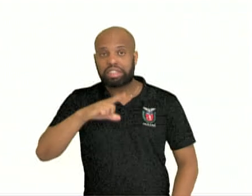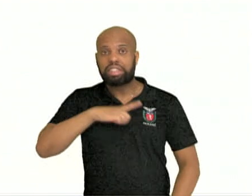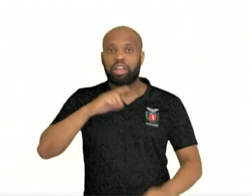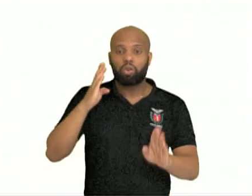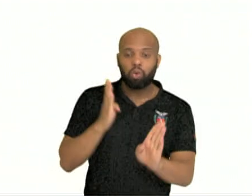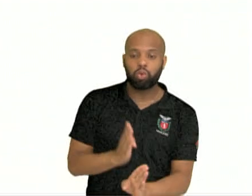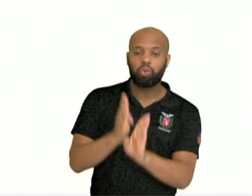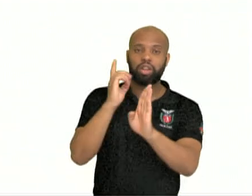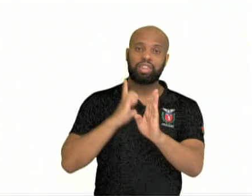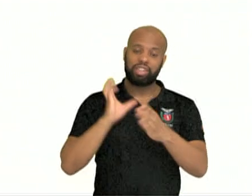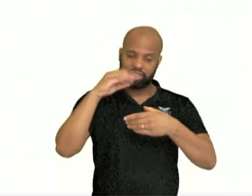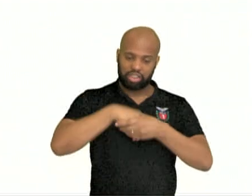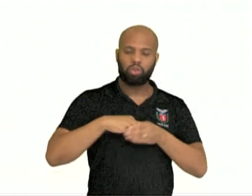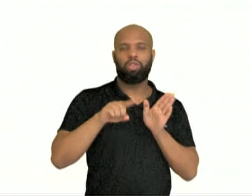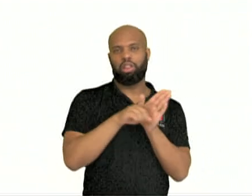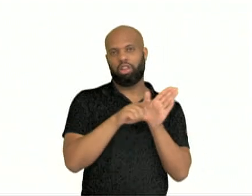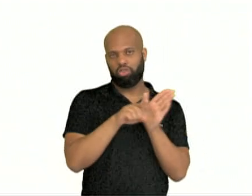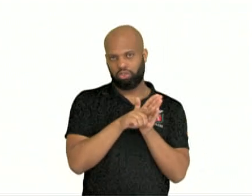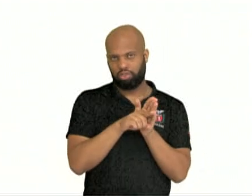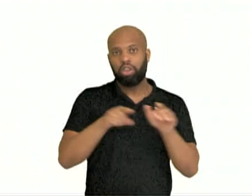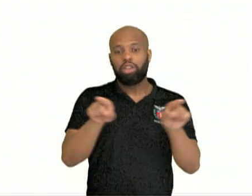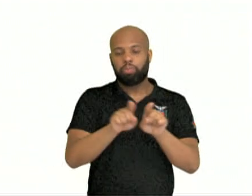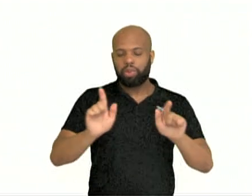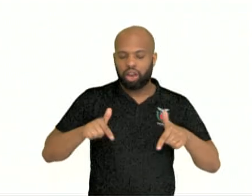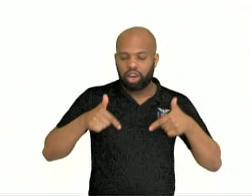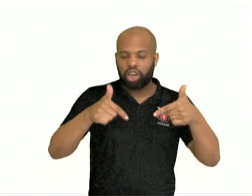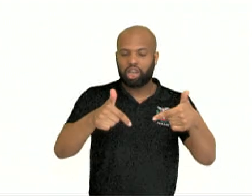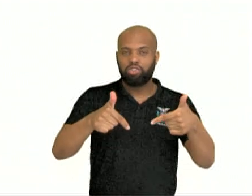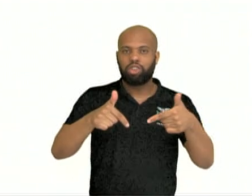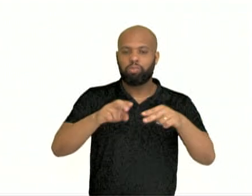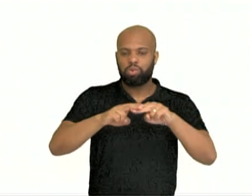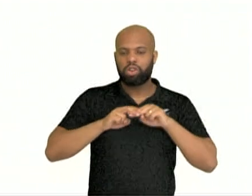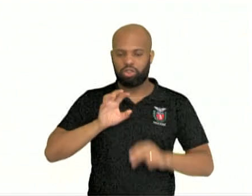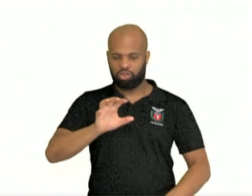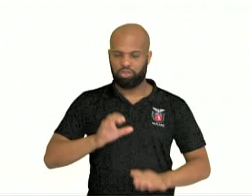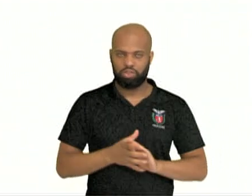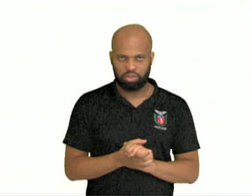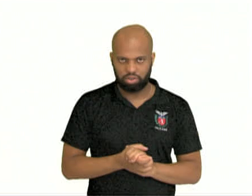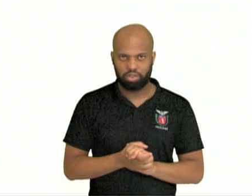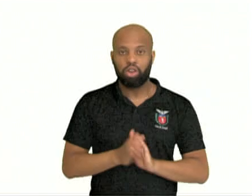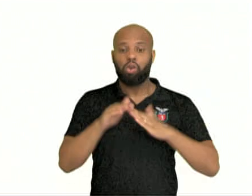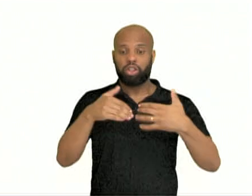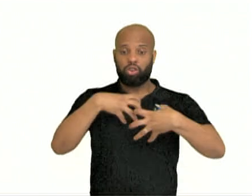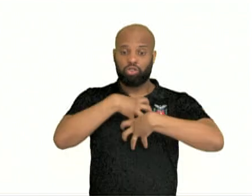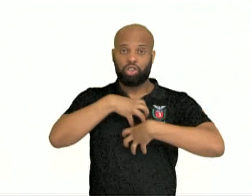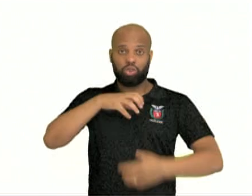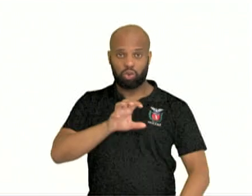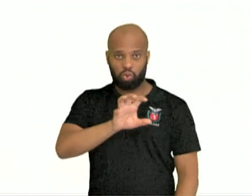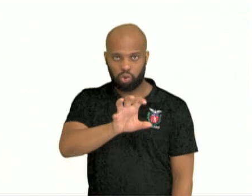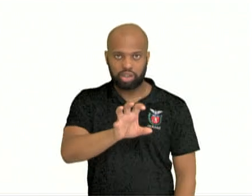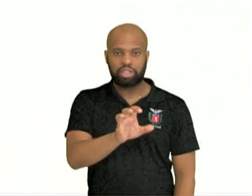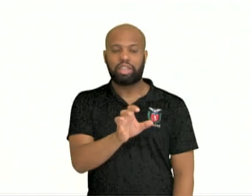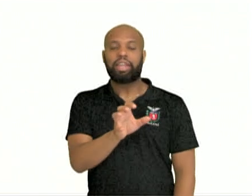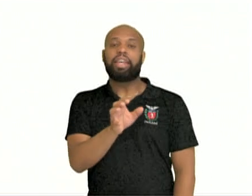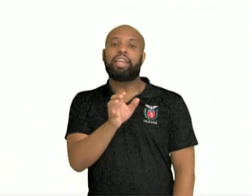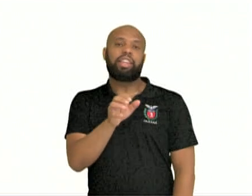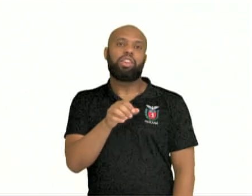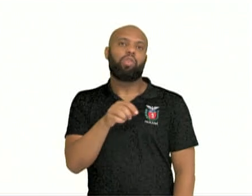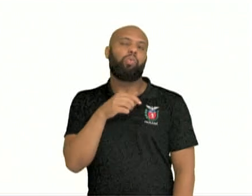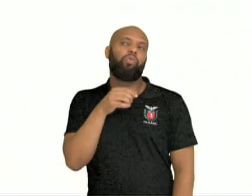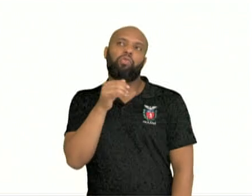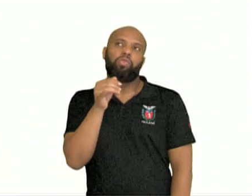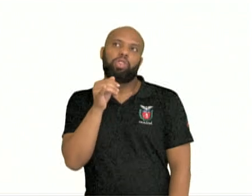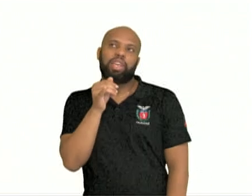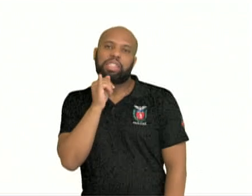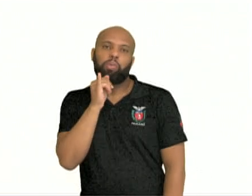constatar o seu aspecto negativo e agir em consequência disso. Assim, não hesitará em